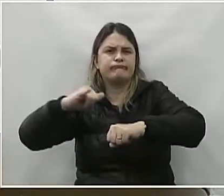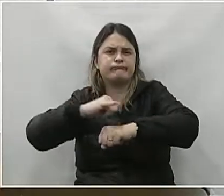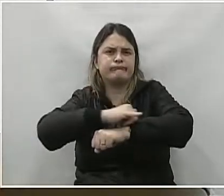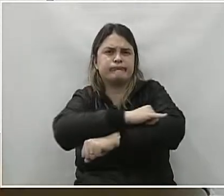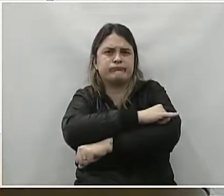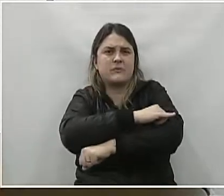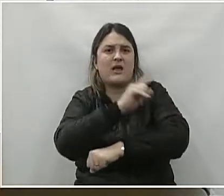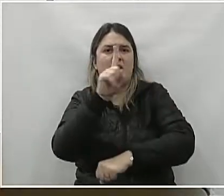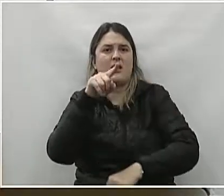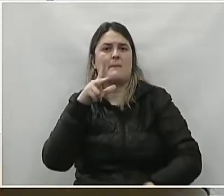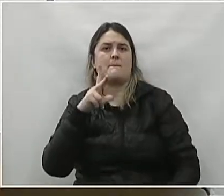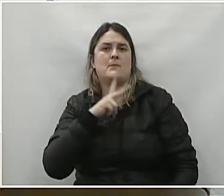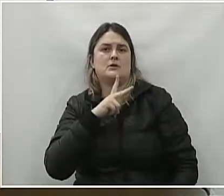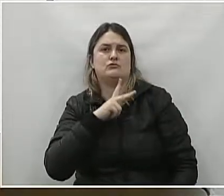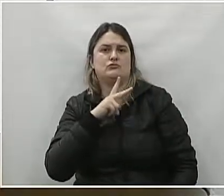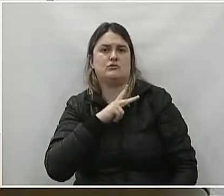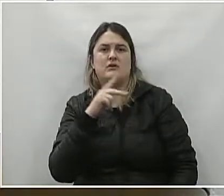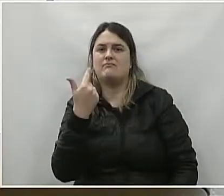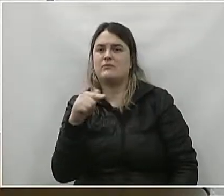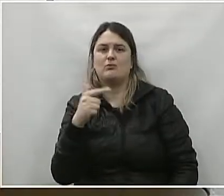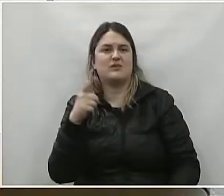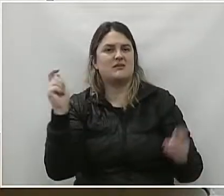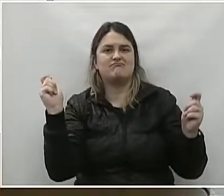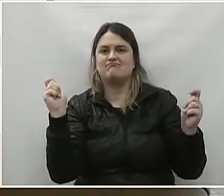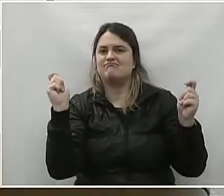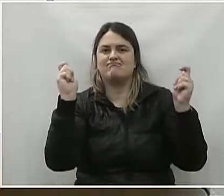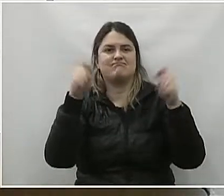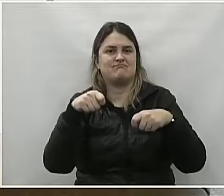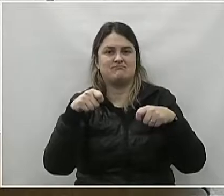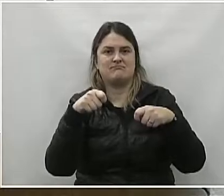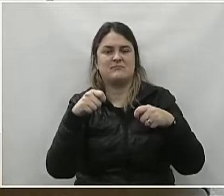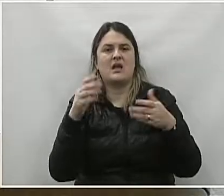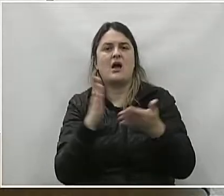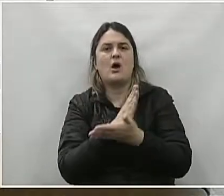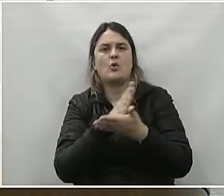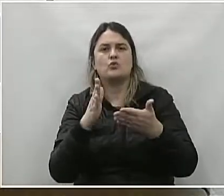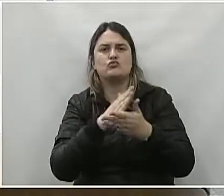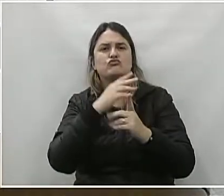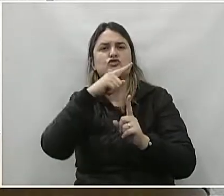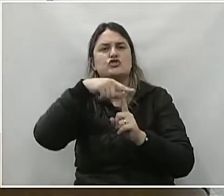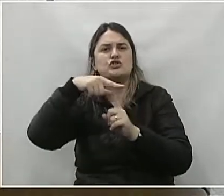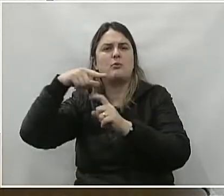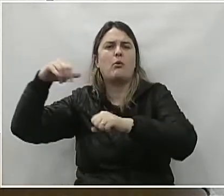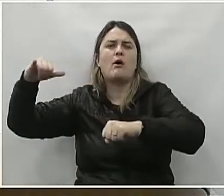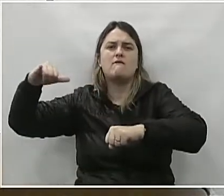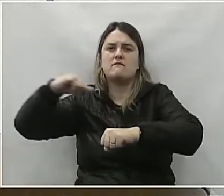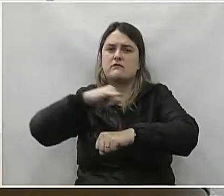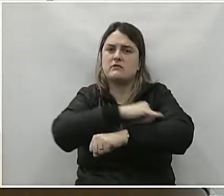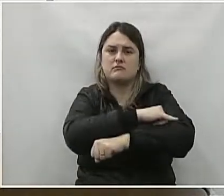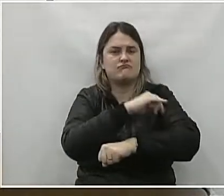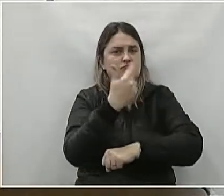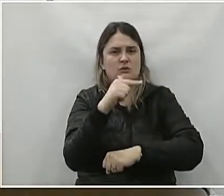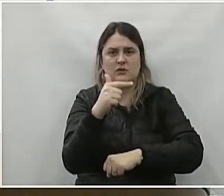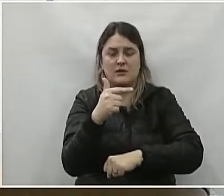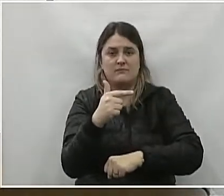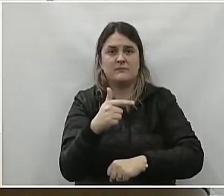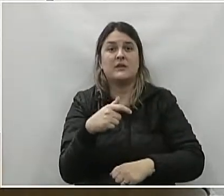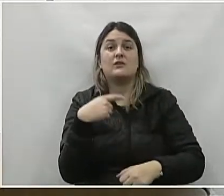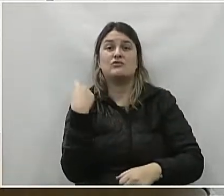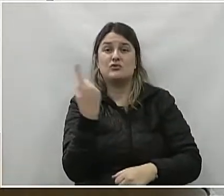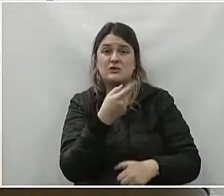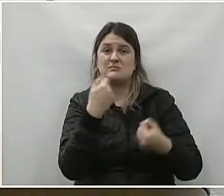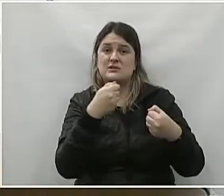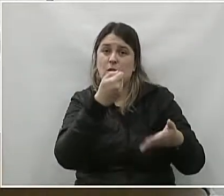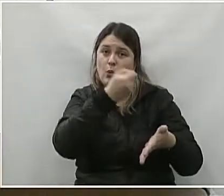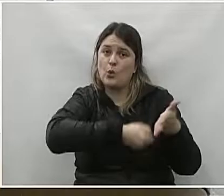aeroporto particular, e ele não tem capacidade para certos tipos de avião para pousar lá. Então, nós temos que